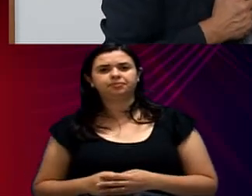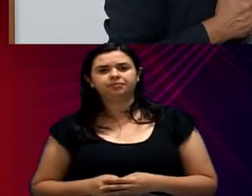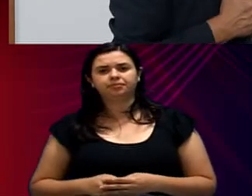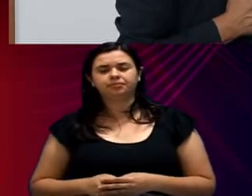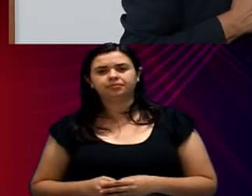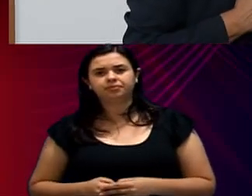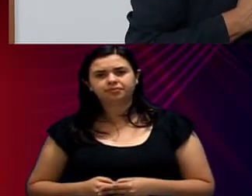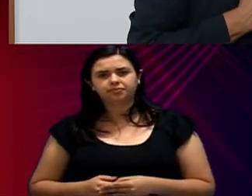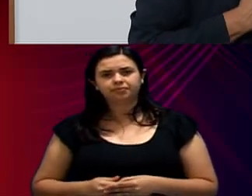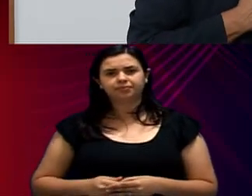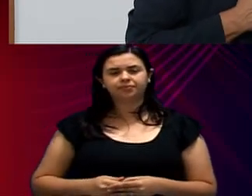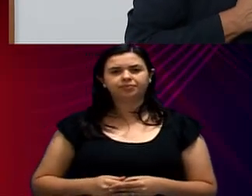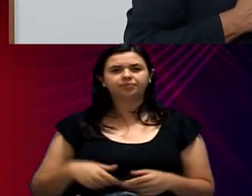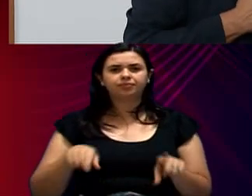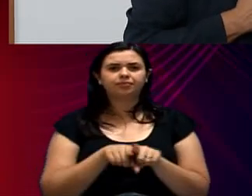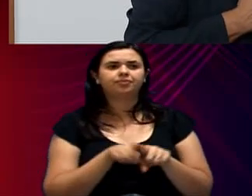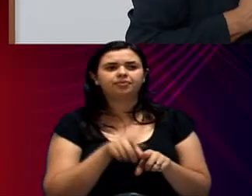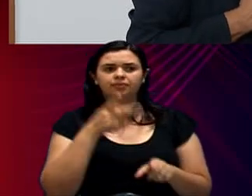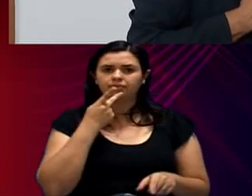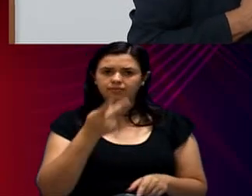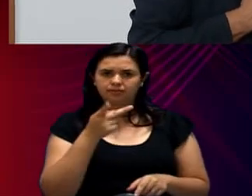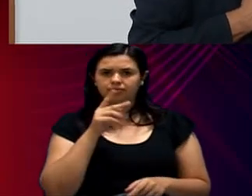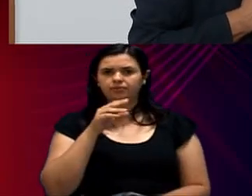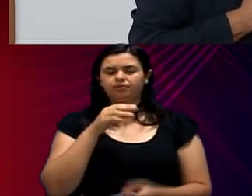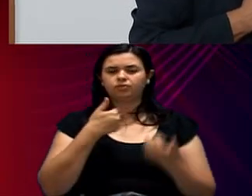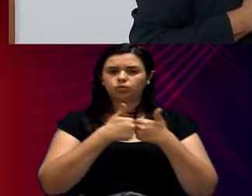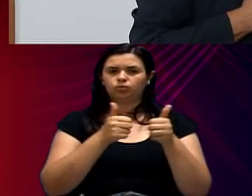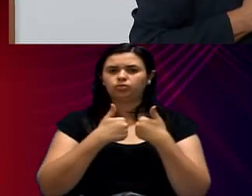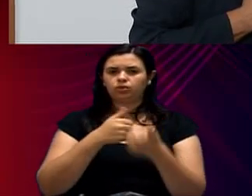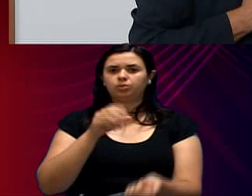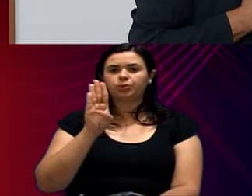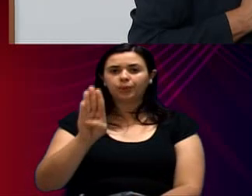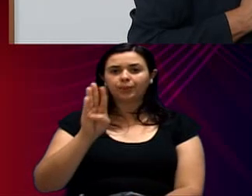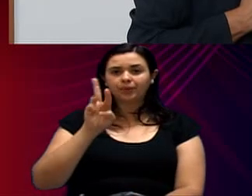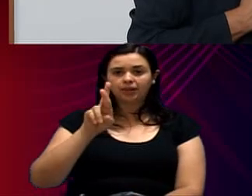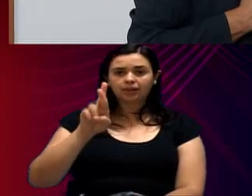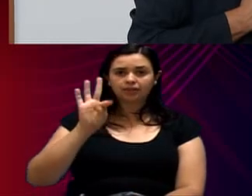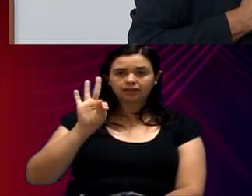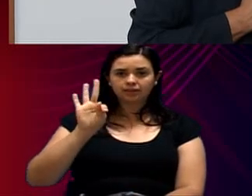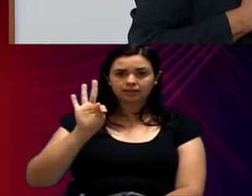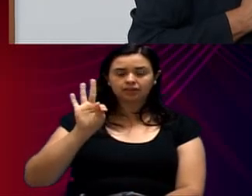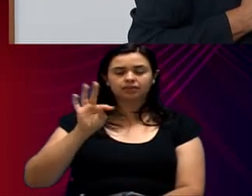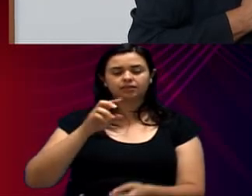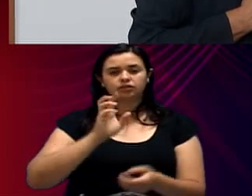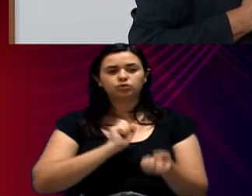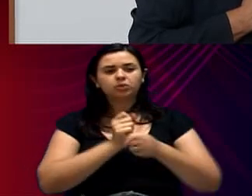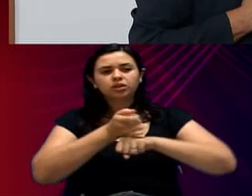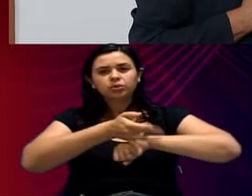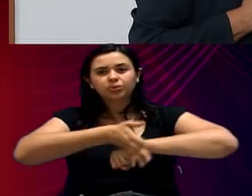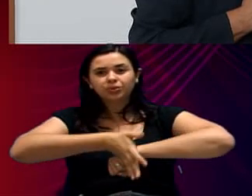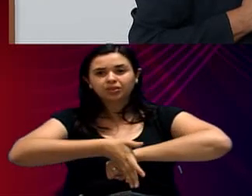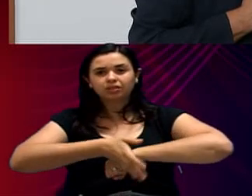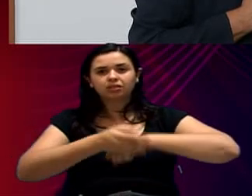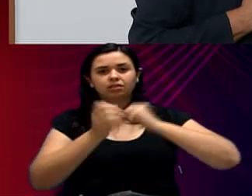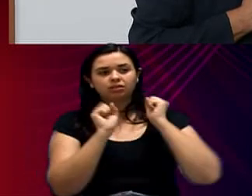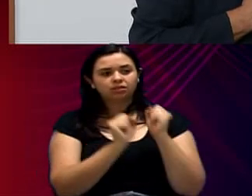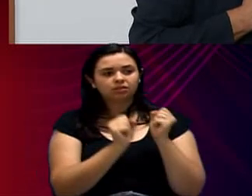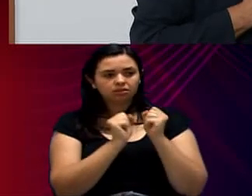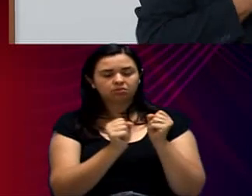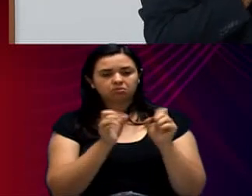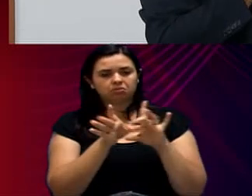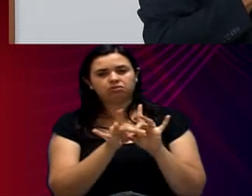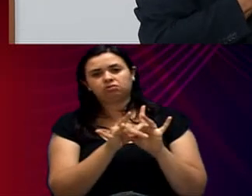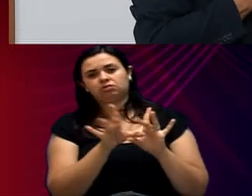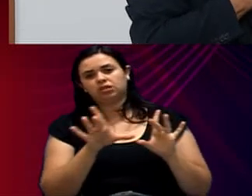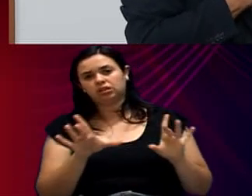questão do BRT, eu acho que no período da madrugada, poderia liberar para o pessoal que está